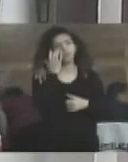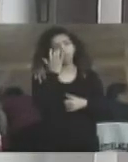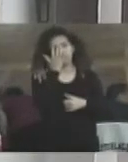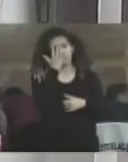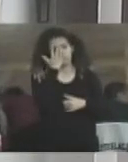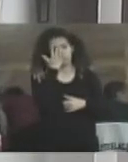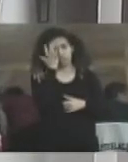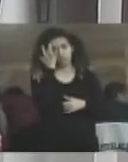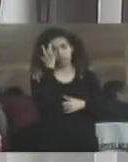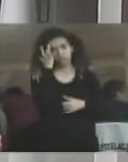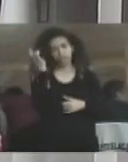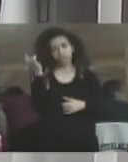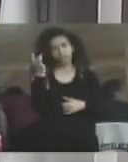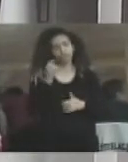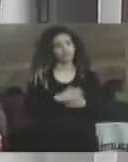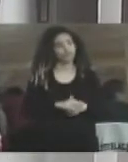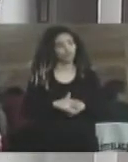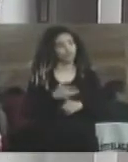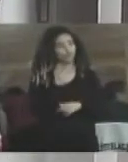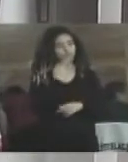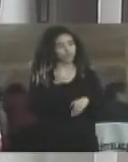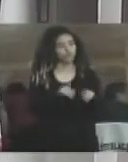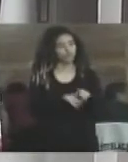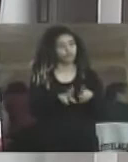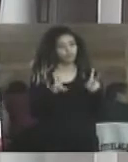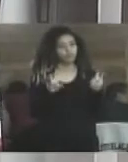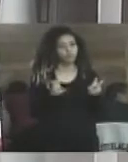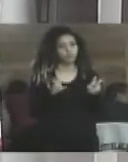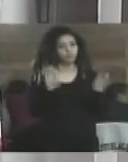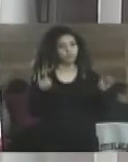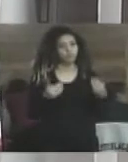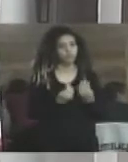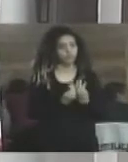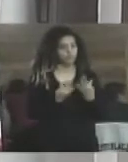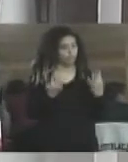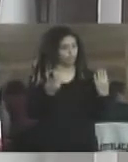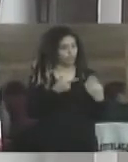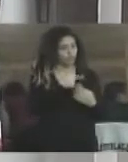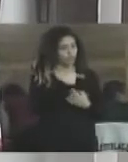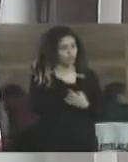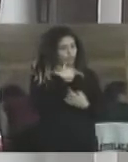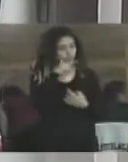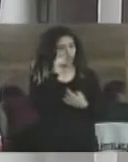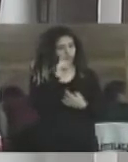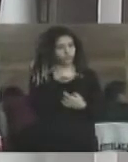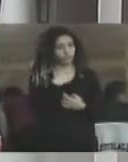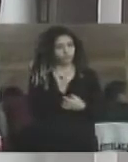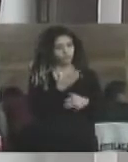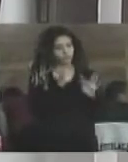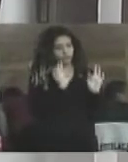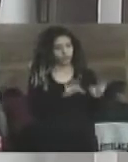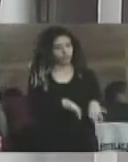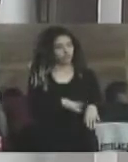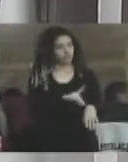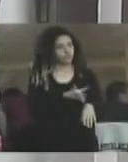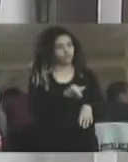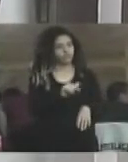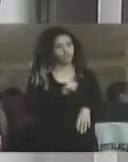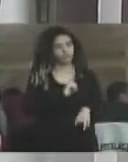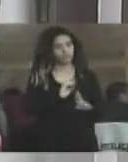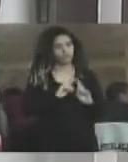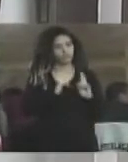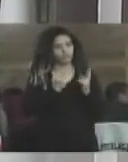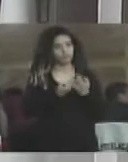Outubro Rosa, né? E eu vou falar também agora sobre a Brasfels. Ontem nós tivemos, no final do dia, uma reunião sobre a Brasfels,